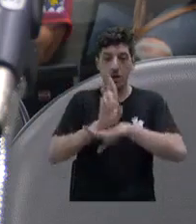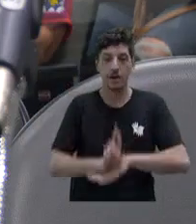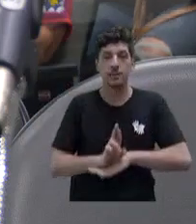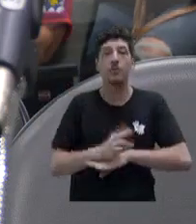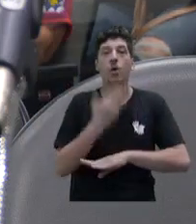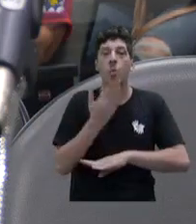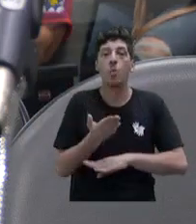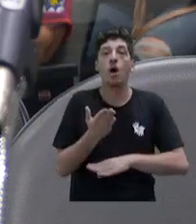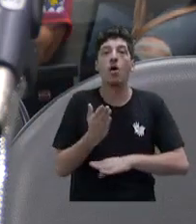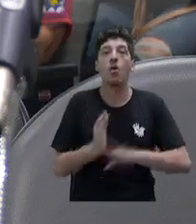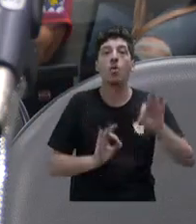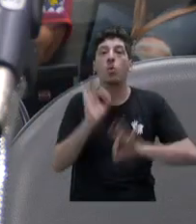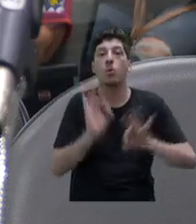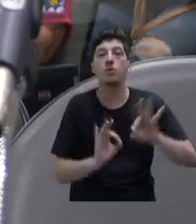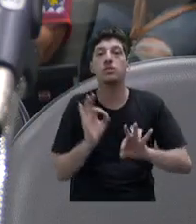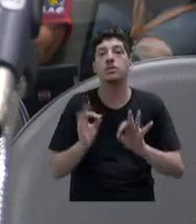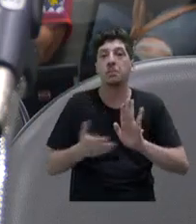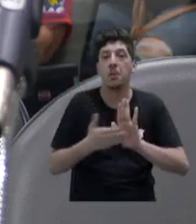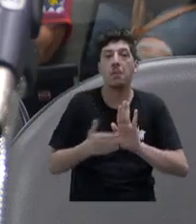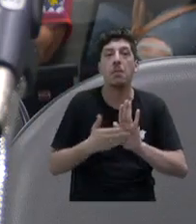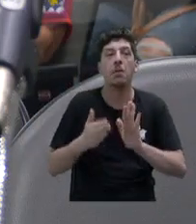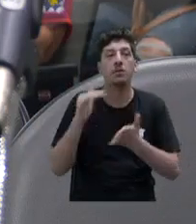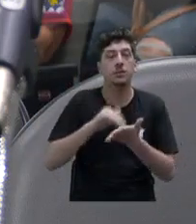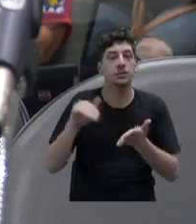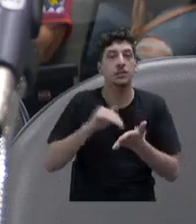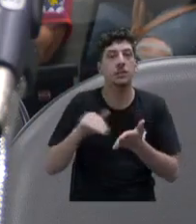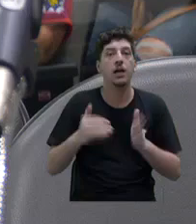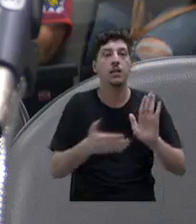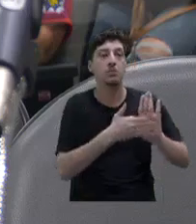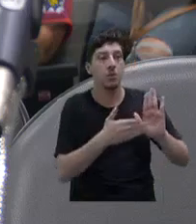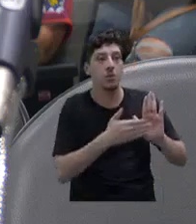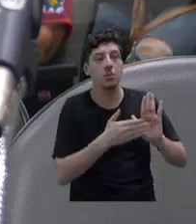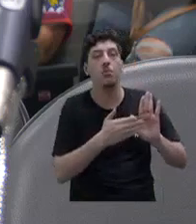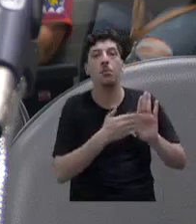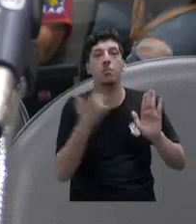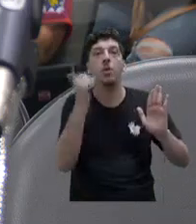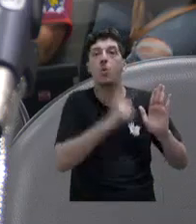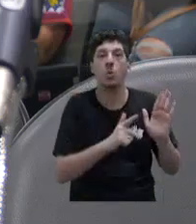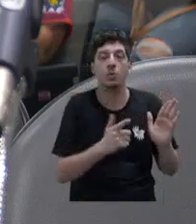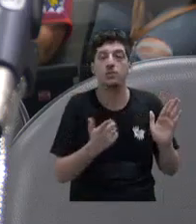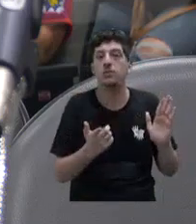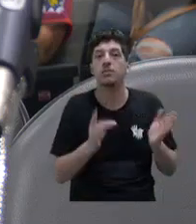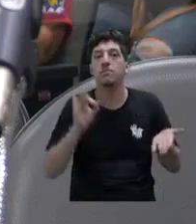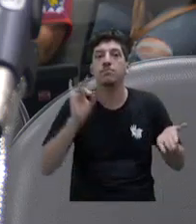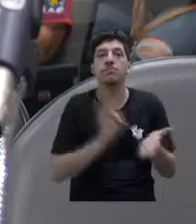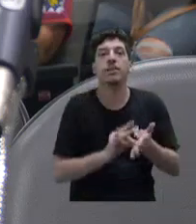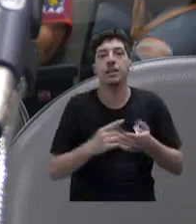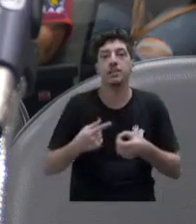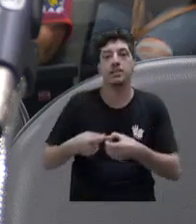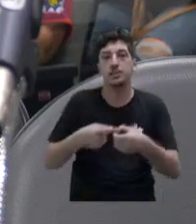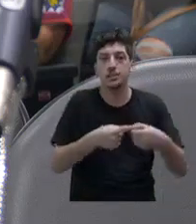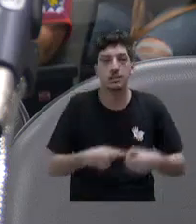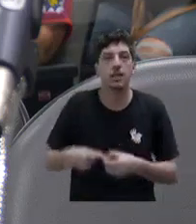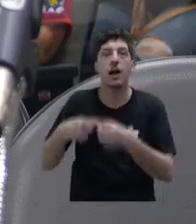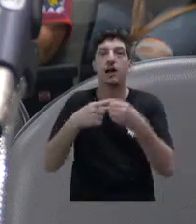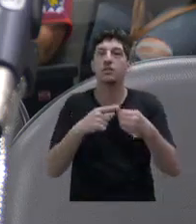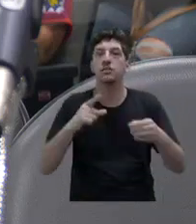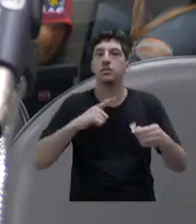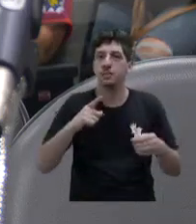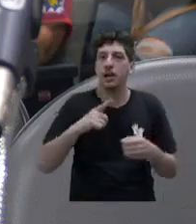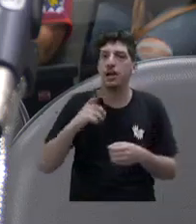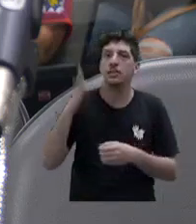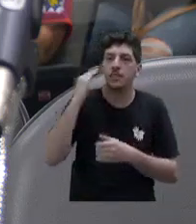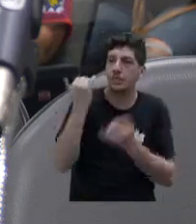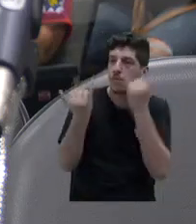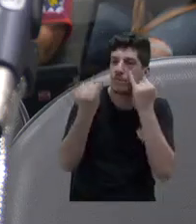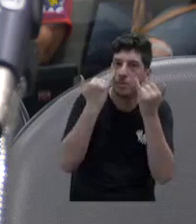Qual que é o plano de mídia que a Secretaria propôs para fazer com que, efetivamente, os municípios tenham conhecimento